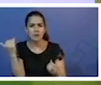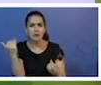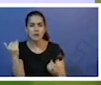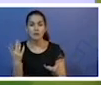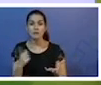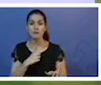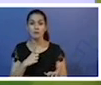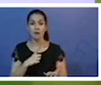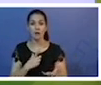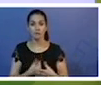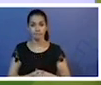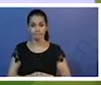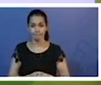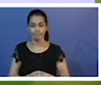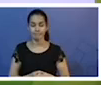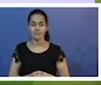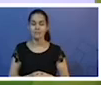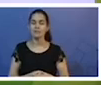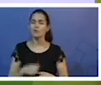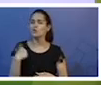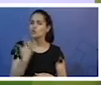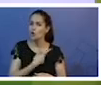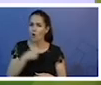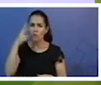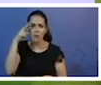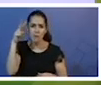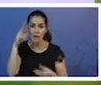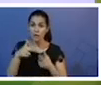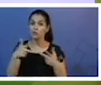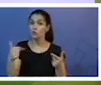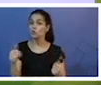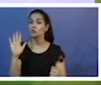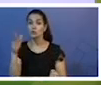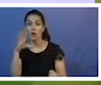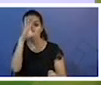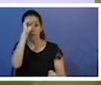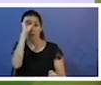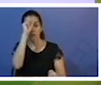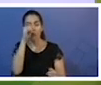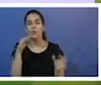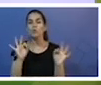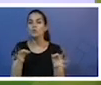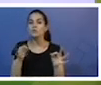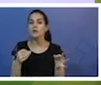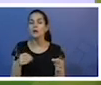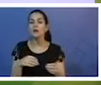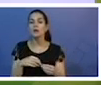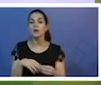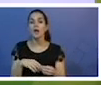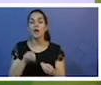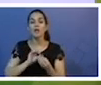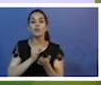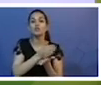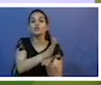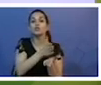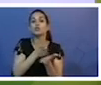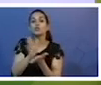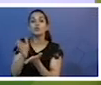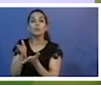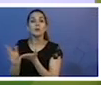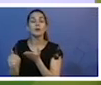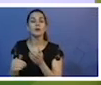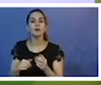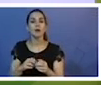tem? Então, se a gente for recordar o que nós já aprendemos, o certo seria fazer a distribuição eletrônica